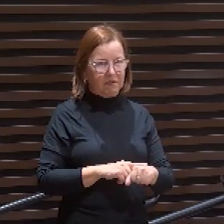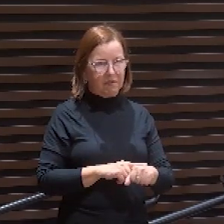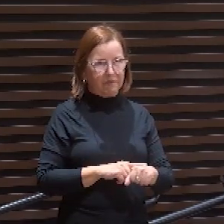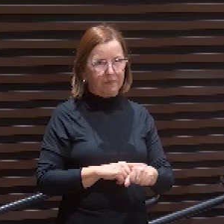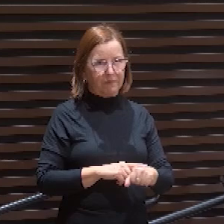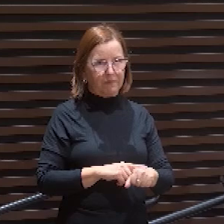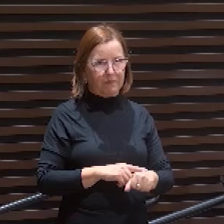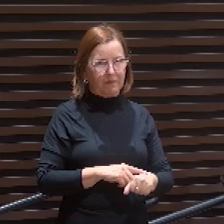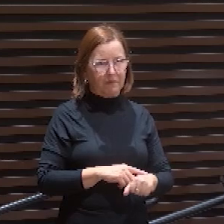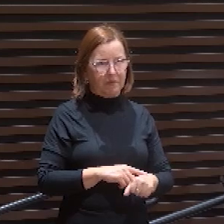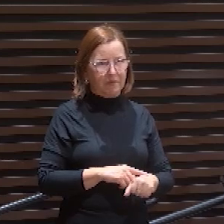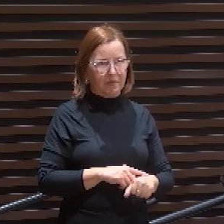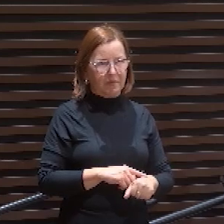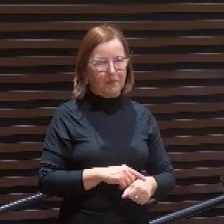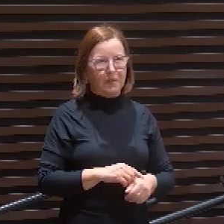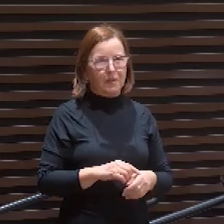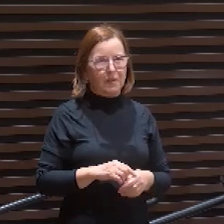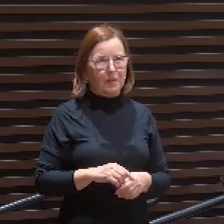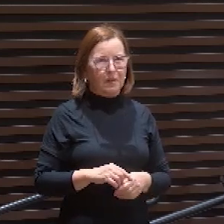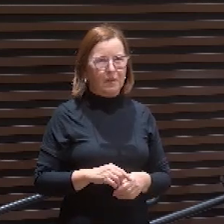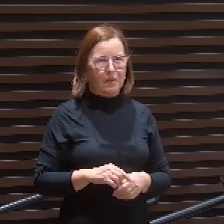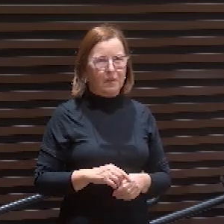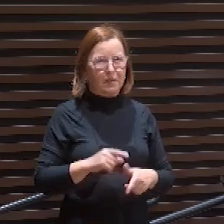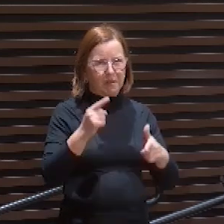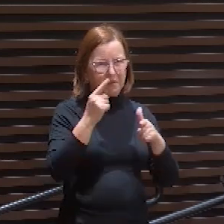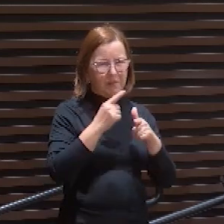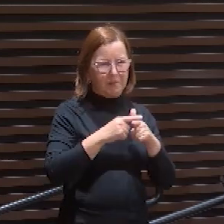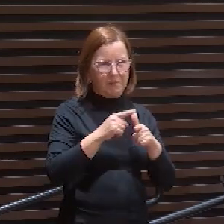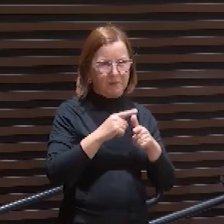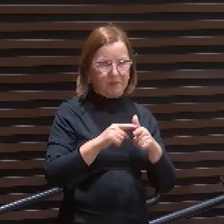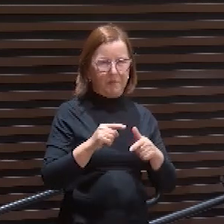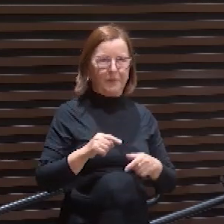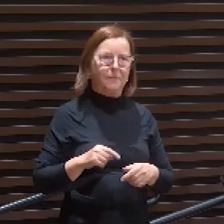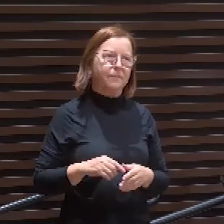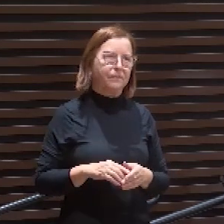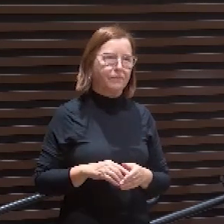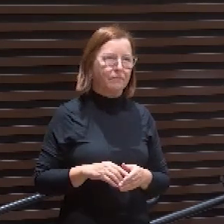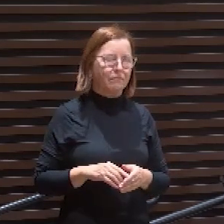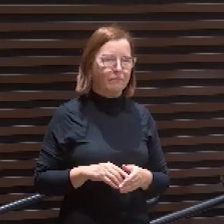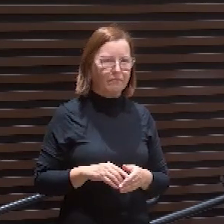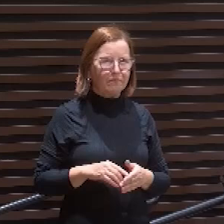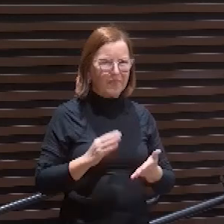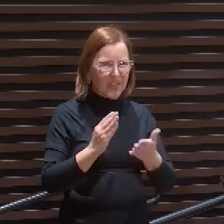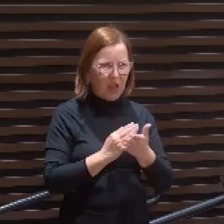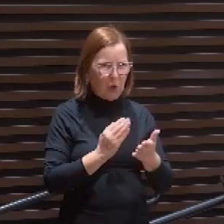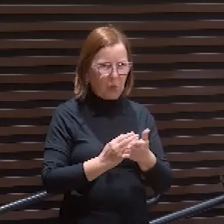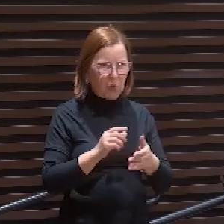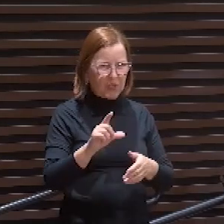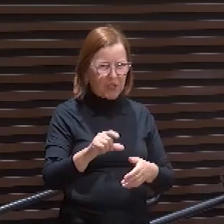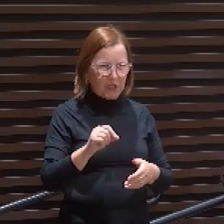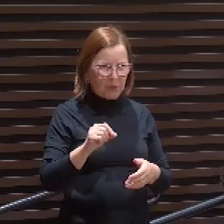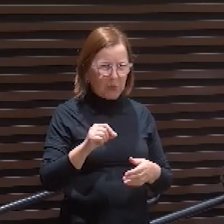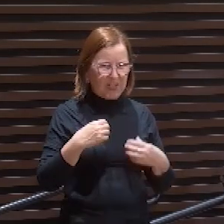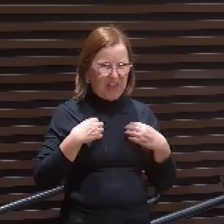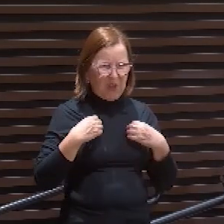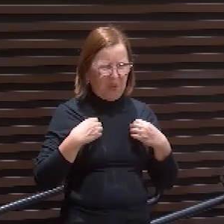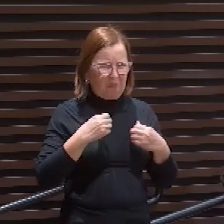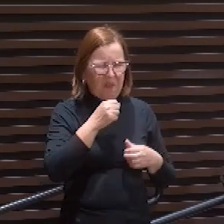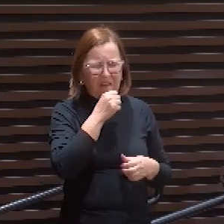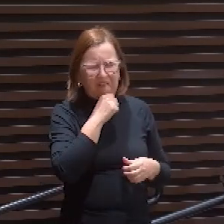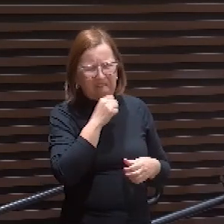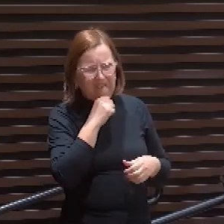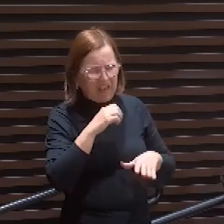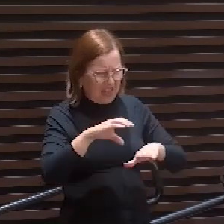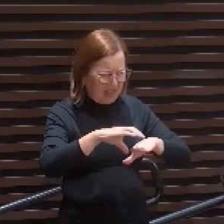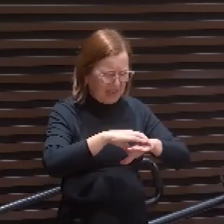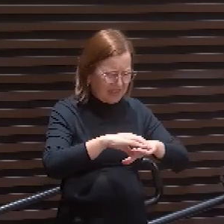roupa lá para... Alguns tiravam os trastes, as coisas velhas, os